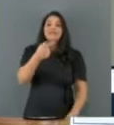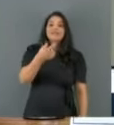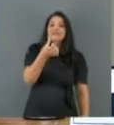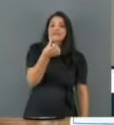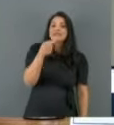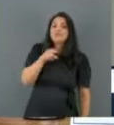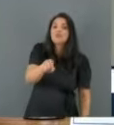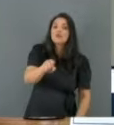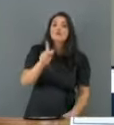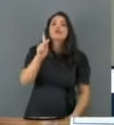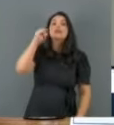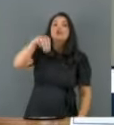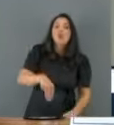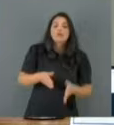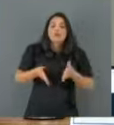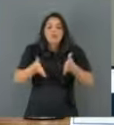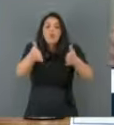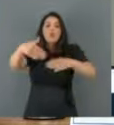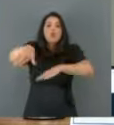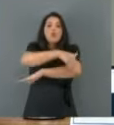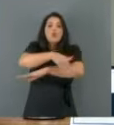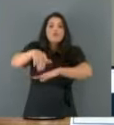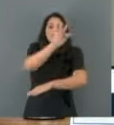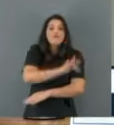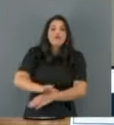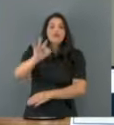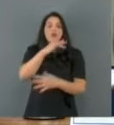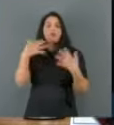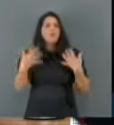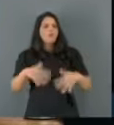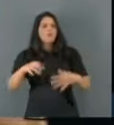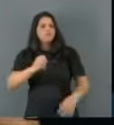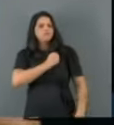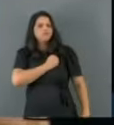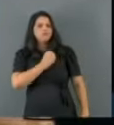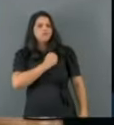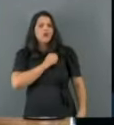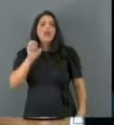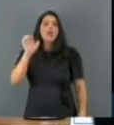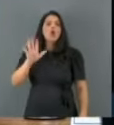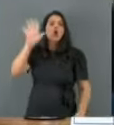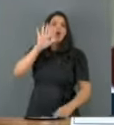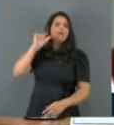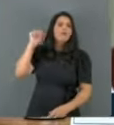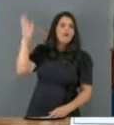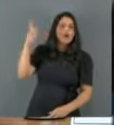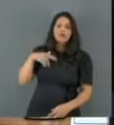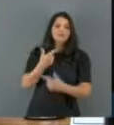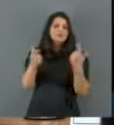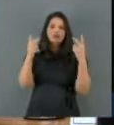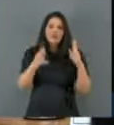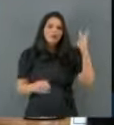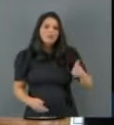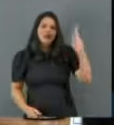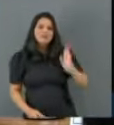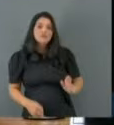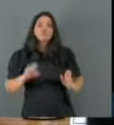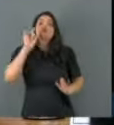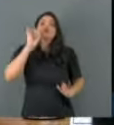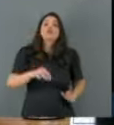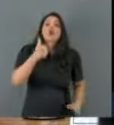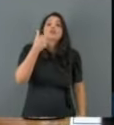rodovias federais. É um espaço gigantesco. Talvez nem a Europa tenha tantas rodovias e nós temos apenas 13 quilômetros para